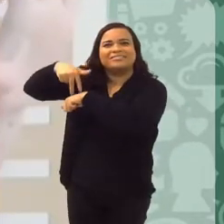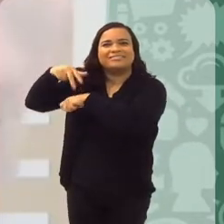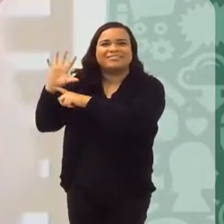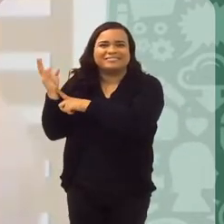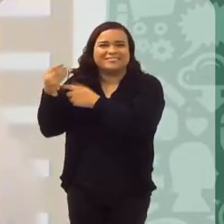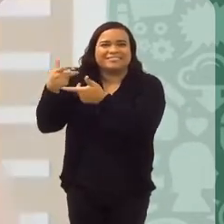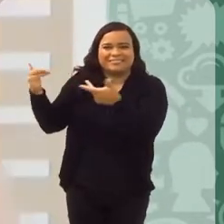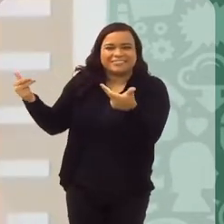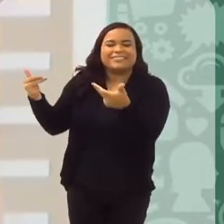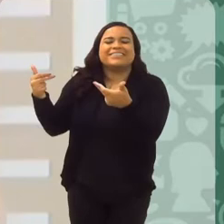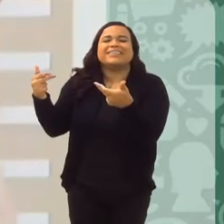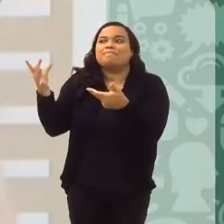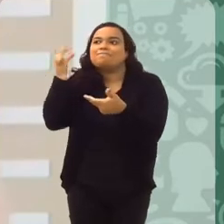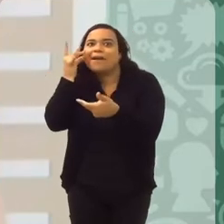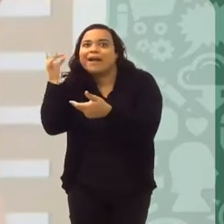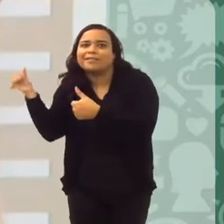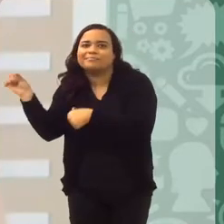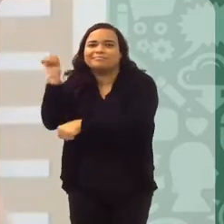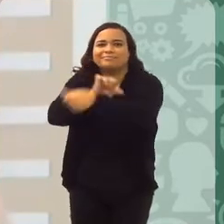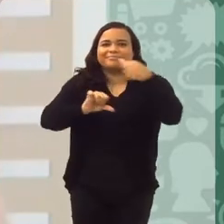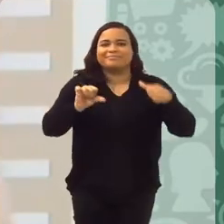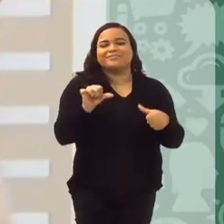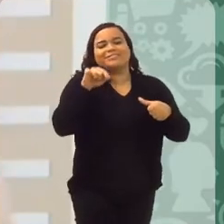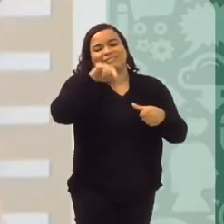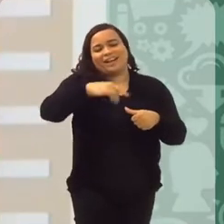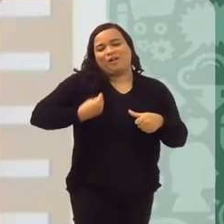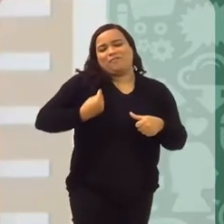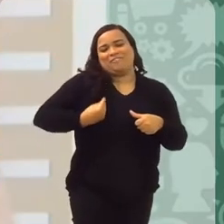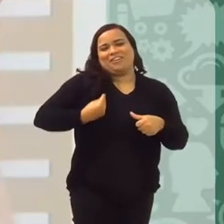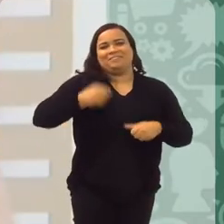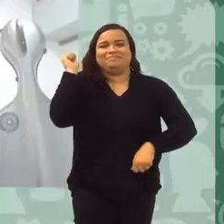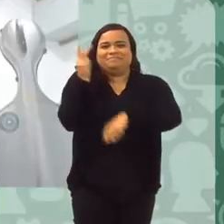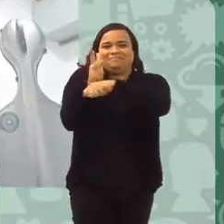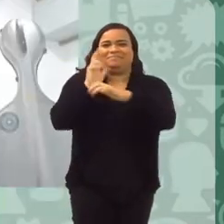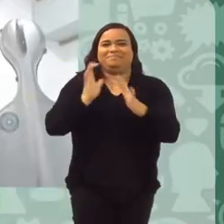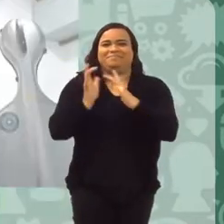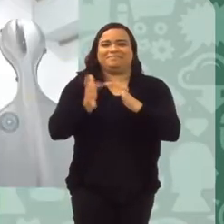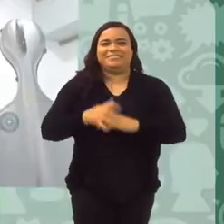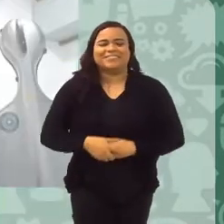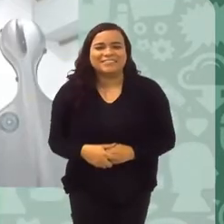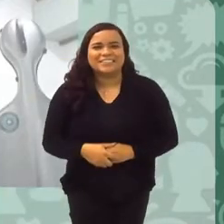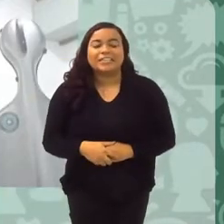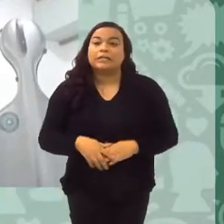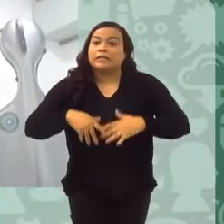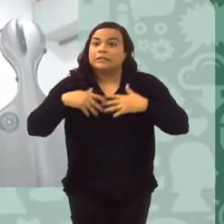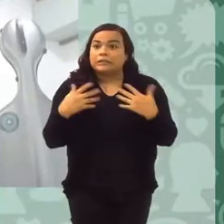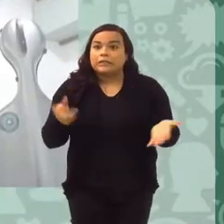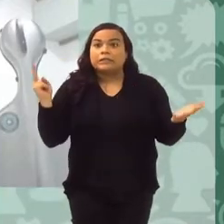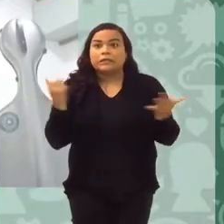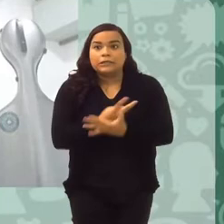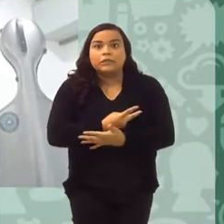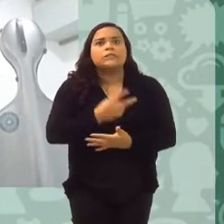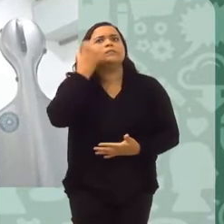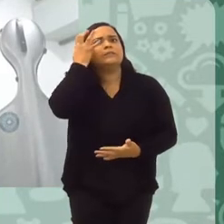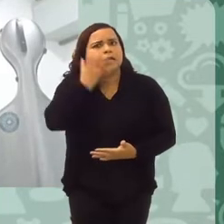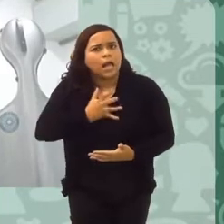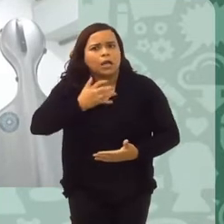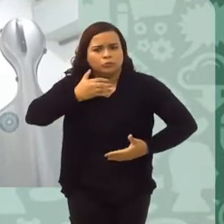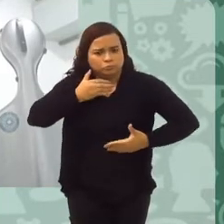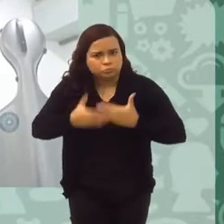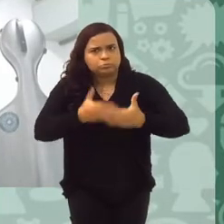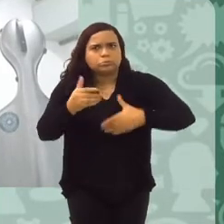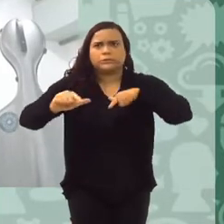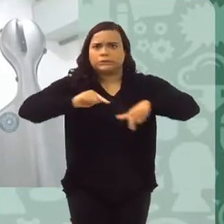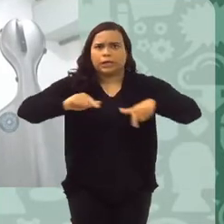contava presencialmente, eu levei para as redes sociais ao vivo. E aí, então, ficou sério. Aí eu comecei a